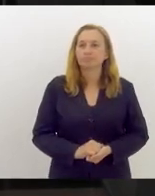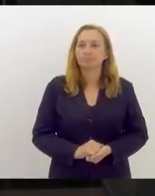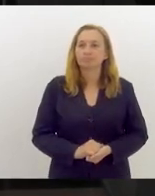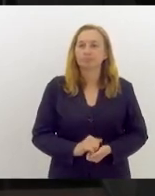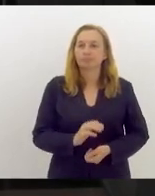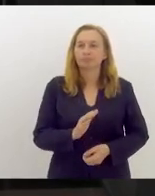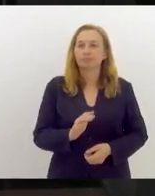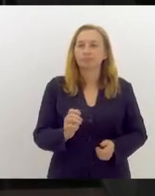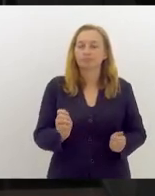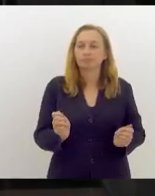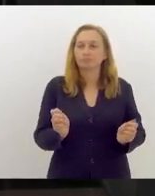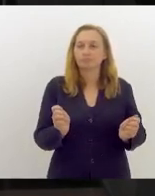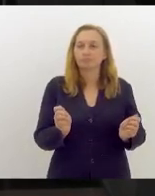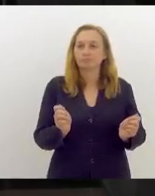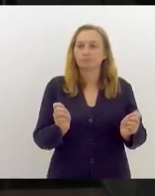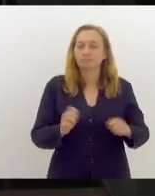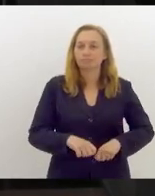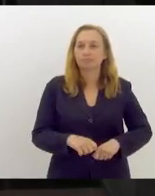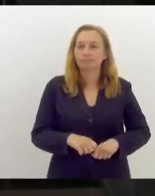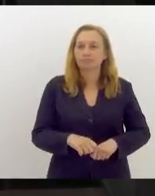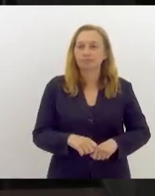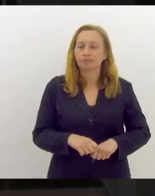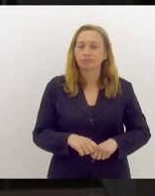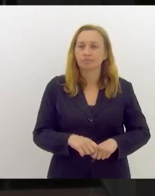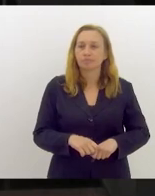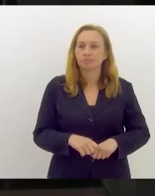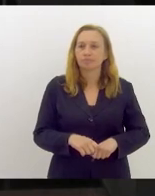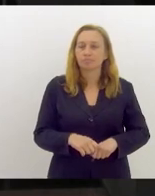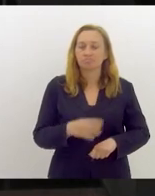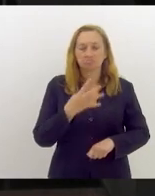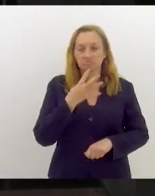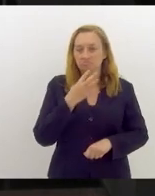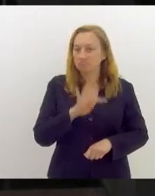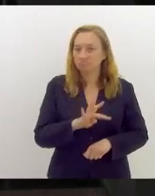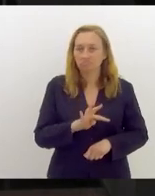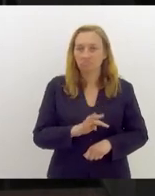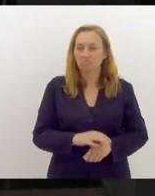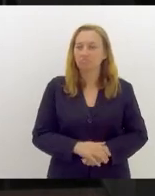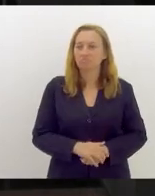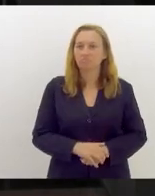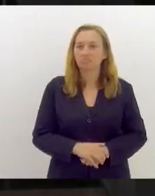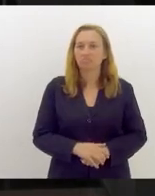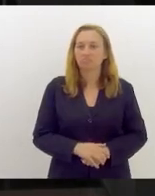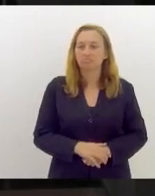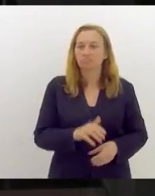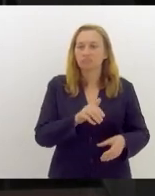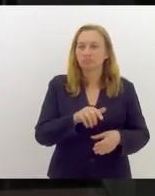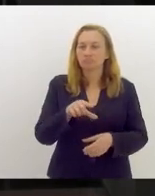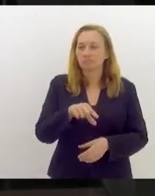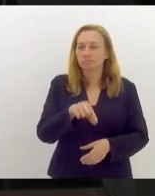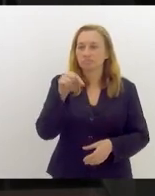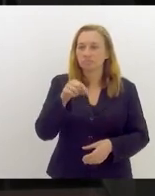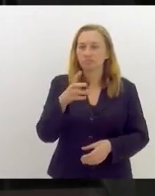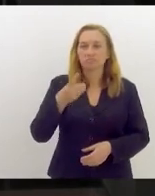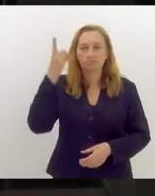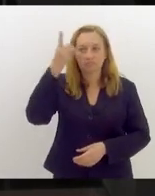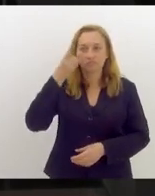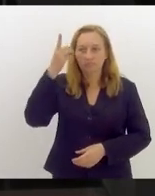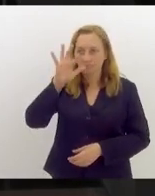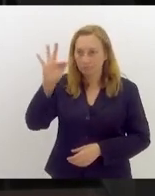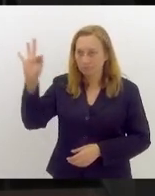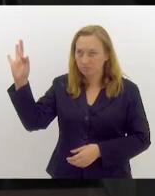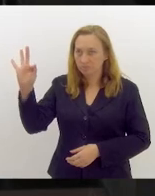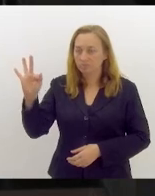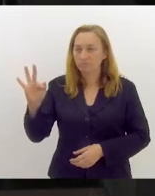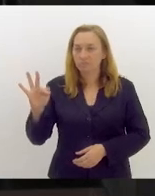incompetente que eu já conheci foi eleito deputado federal